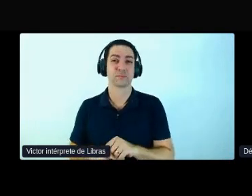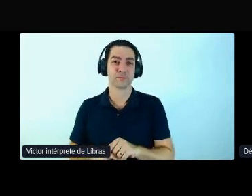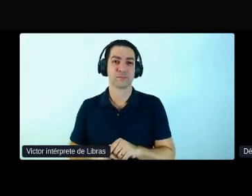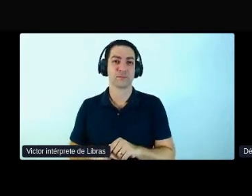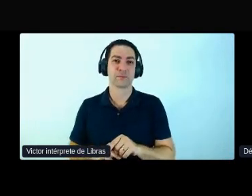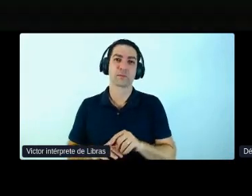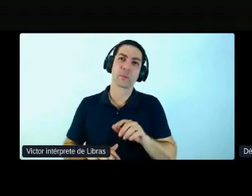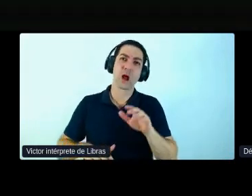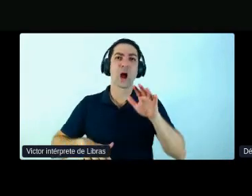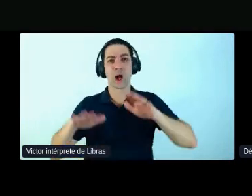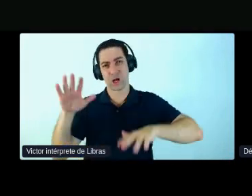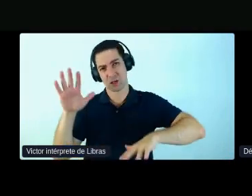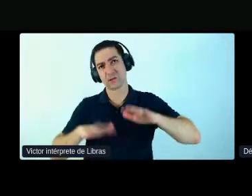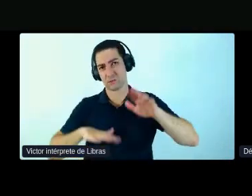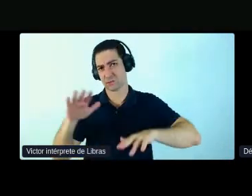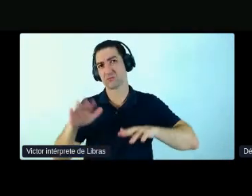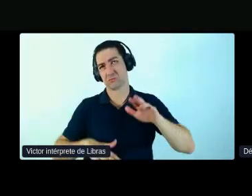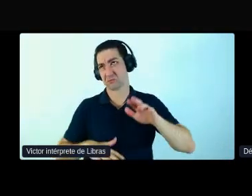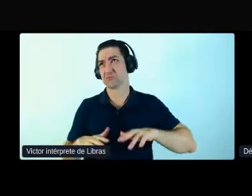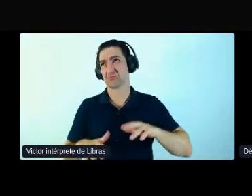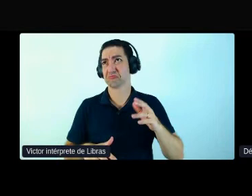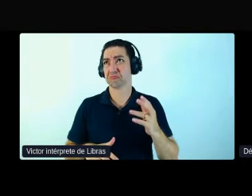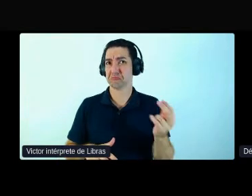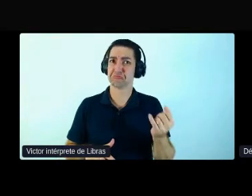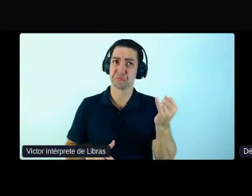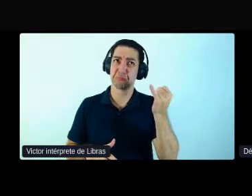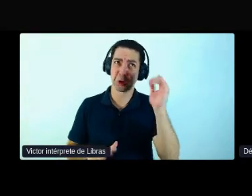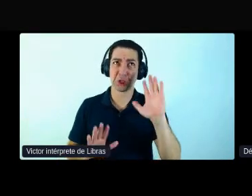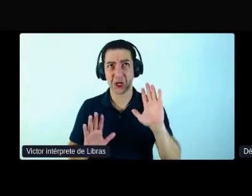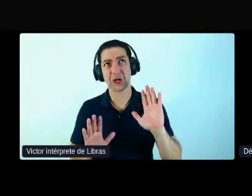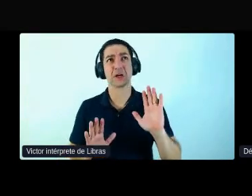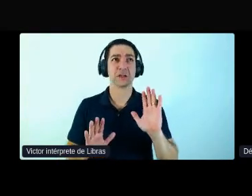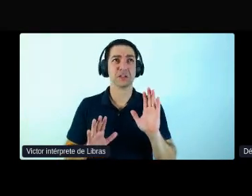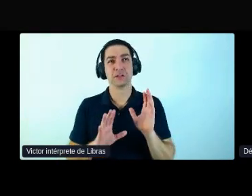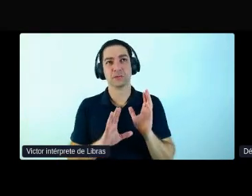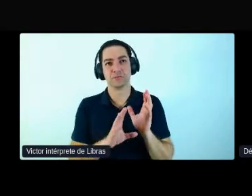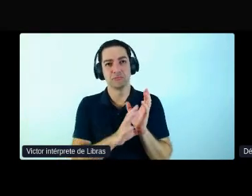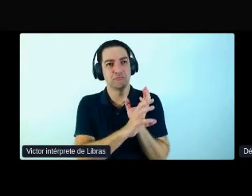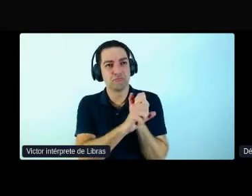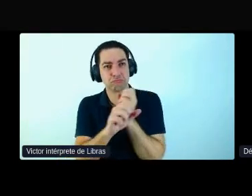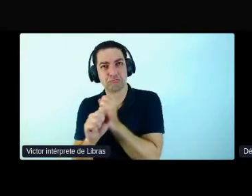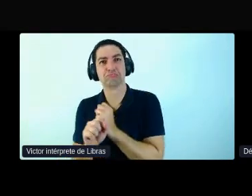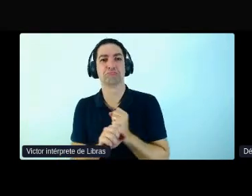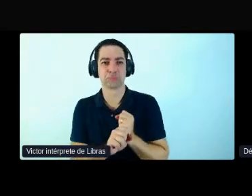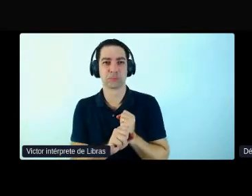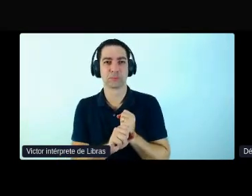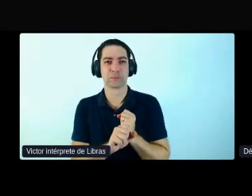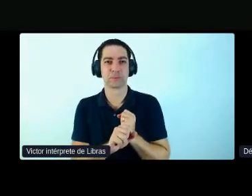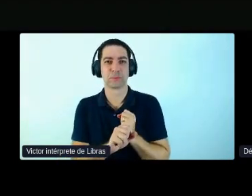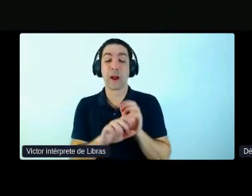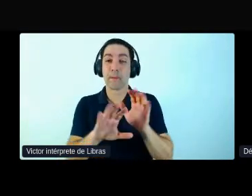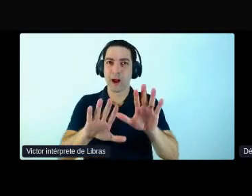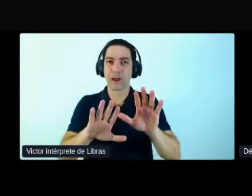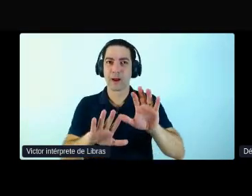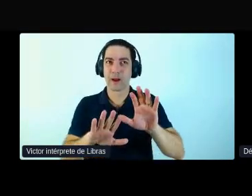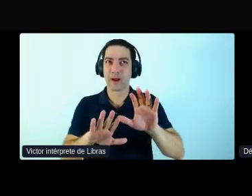mas aí já entra um equívoco. Sexo não é gênero. Então, se a gente pergunta se a pessoa é masculino ou